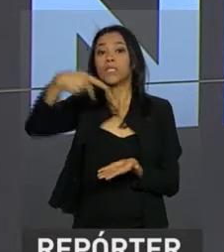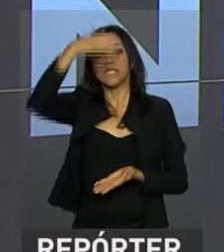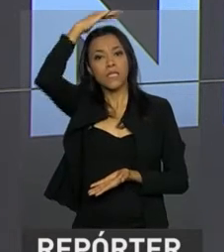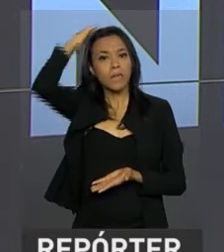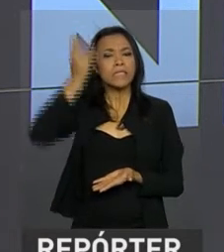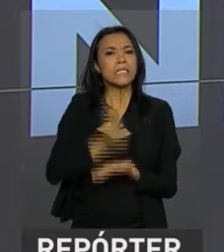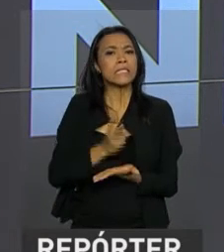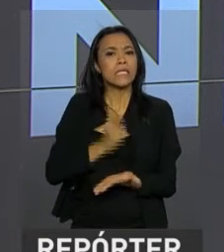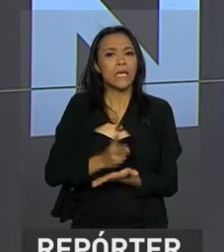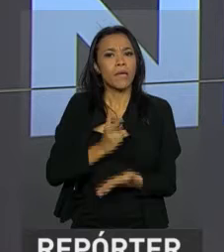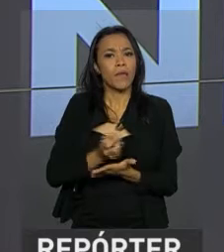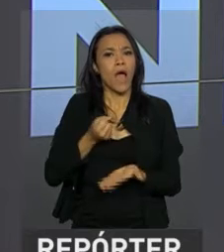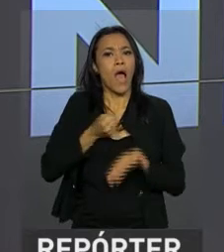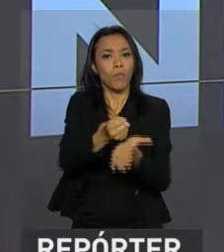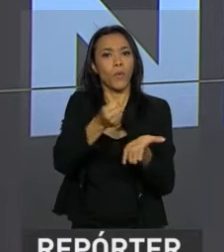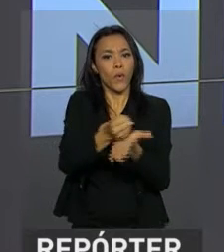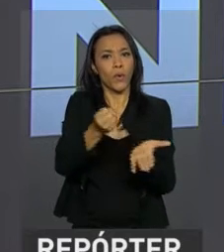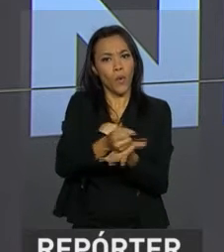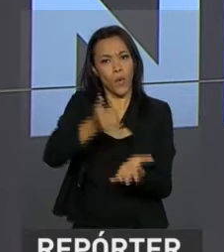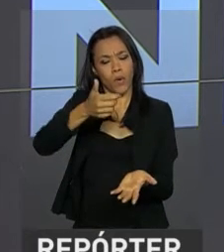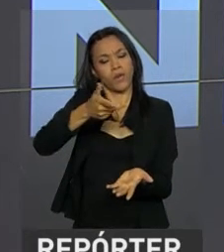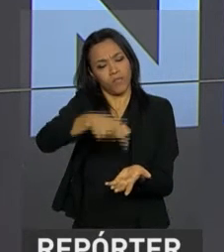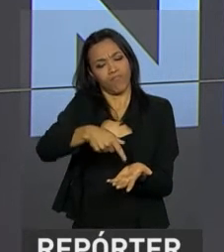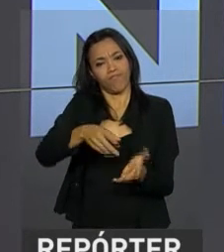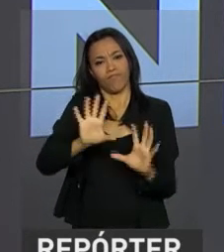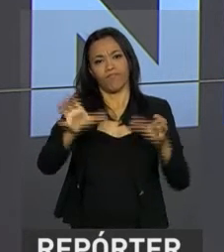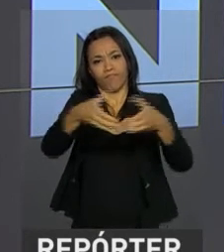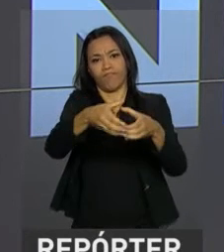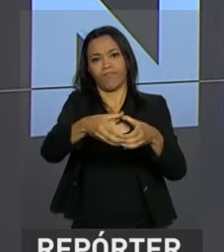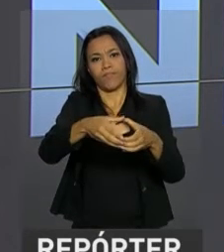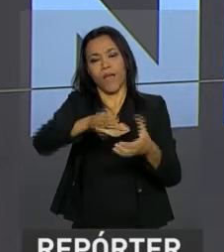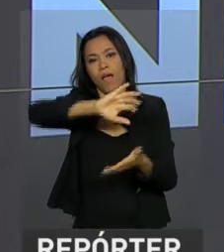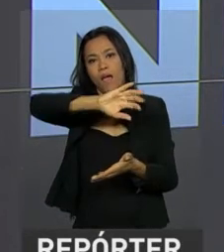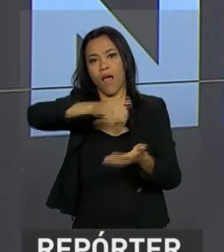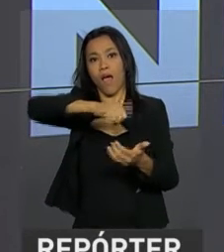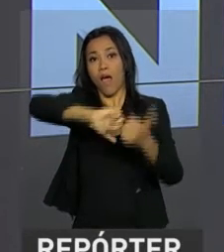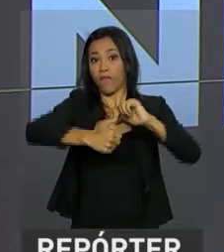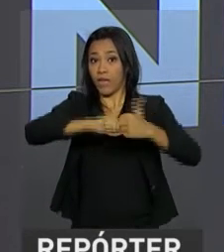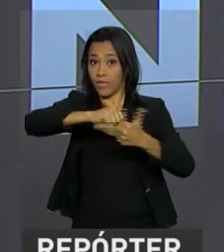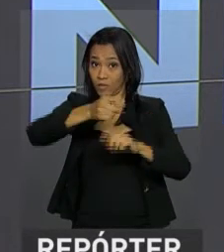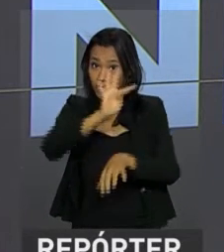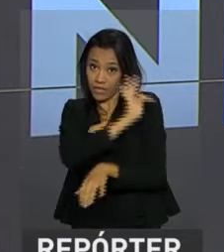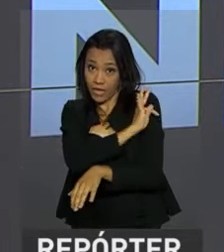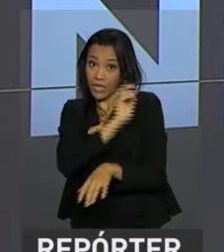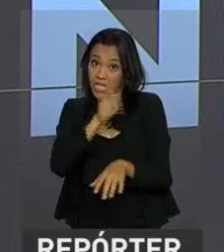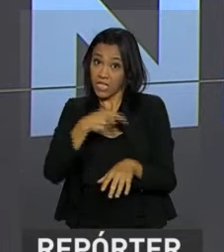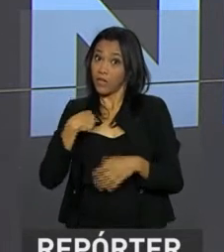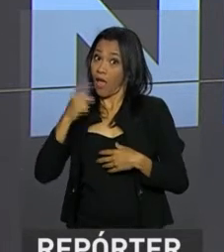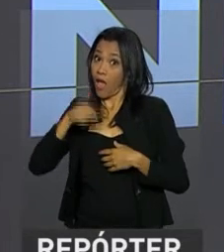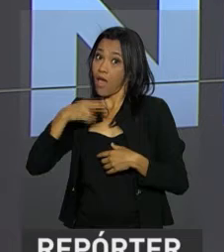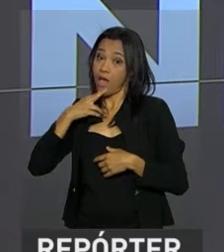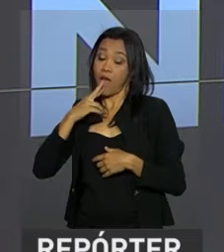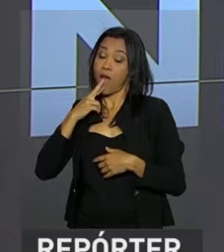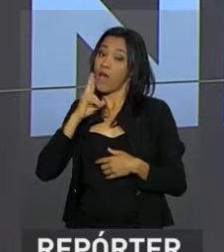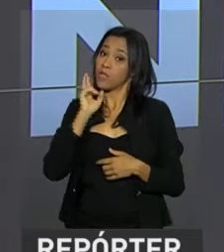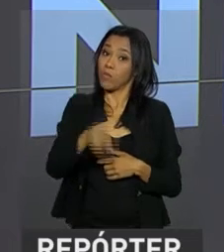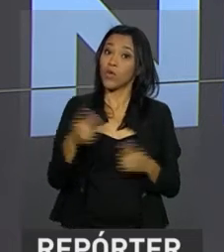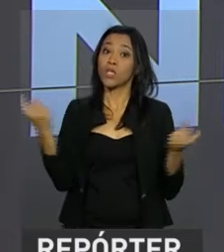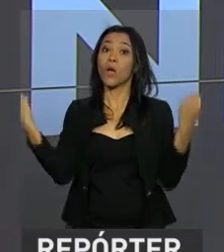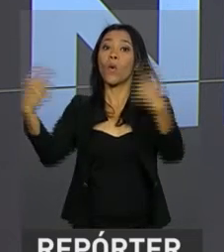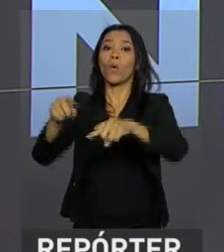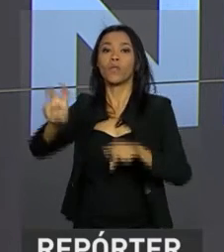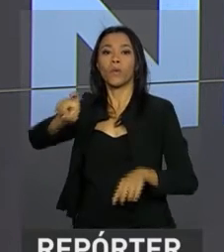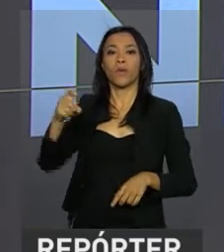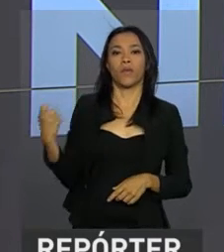sempre apoiou pareceres técnicos em obras e ações federais. O comunicado é uma resposta a informações divulgadas pelo ex-ministro da